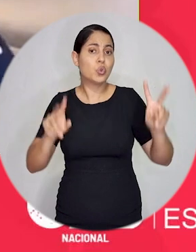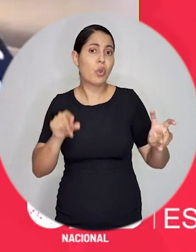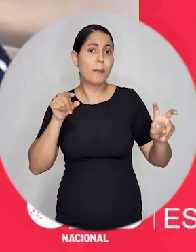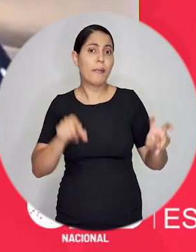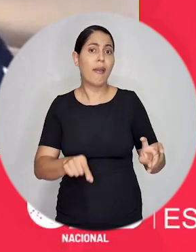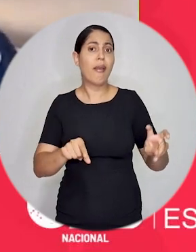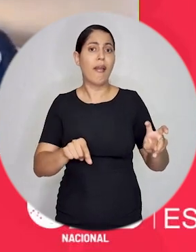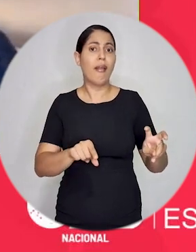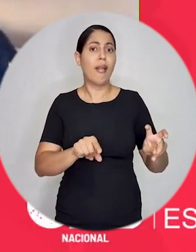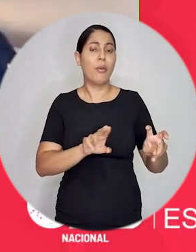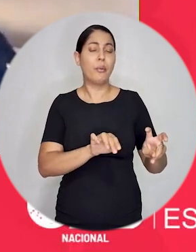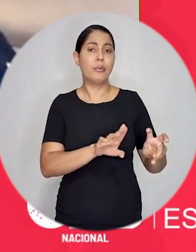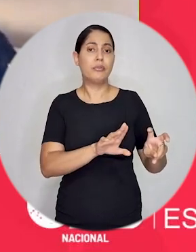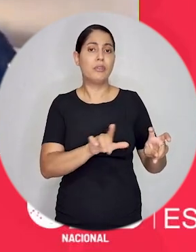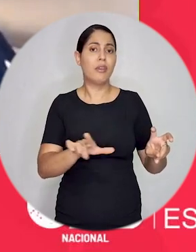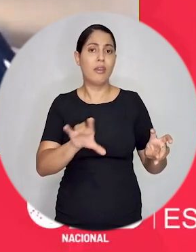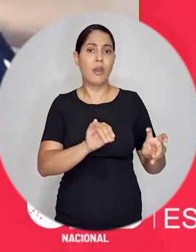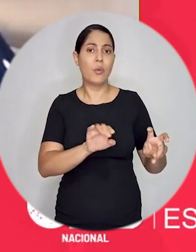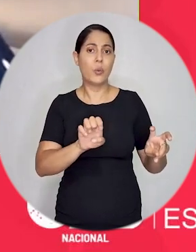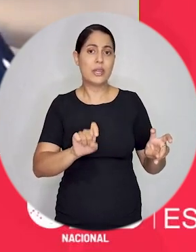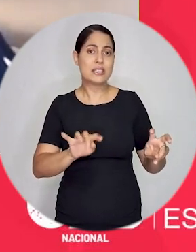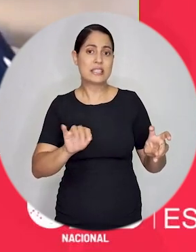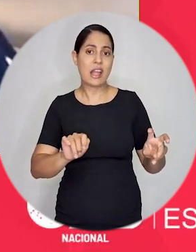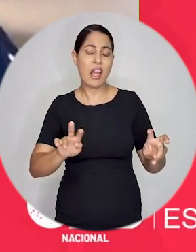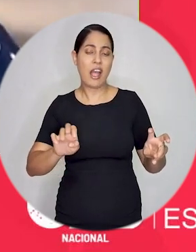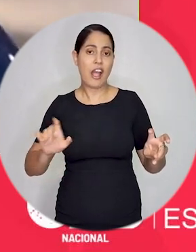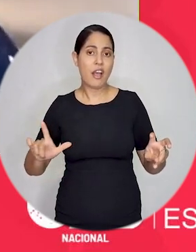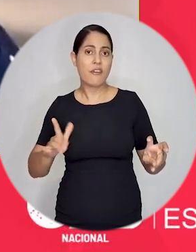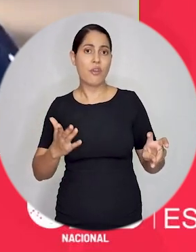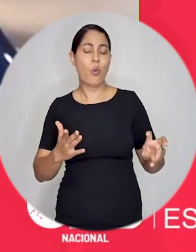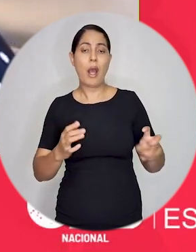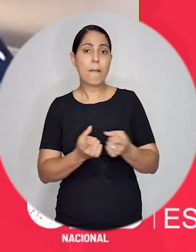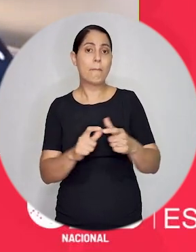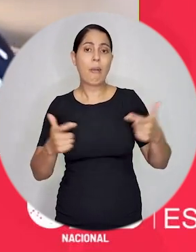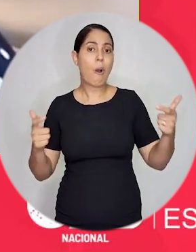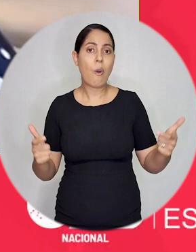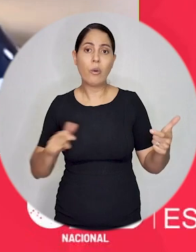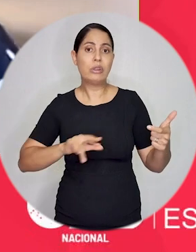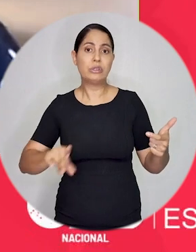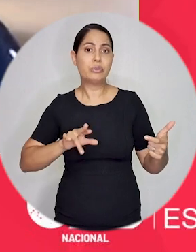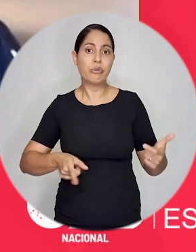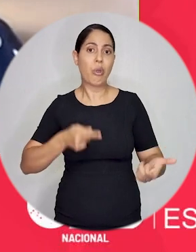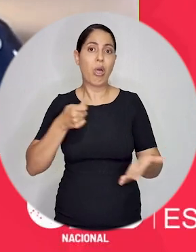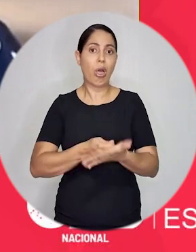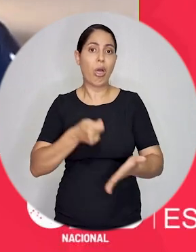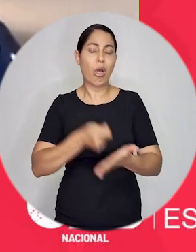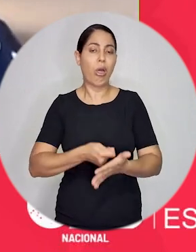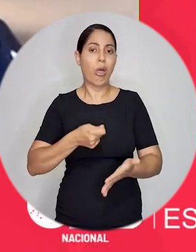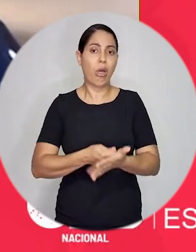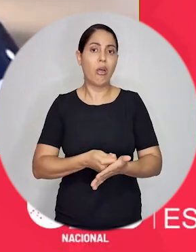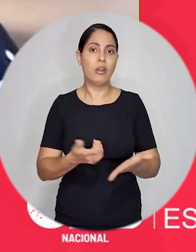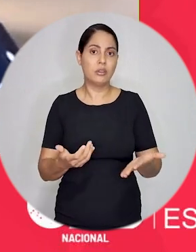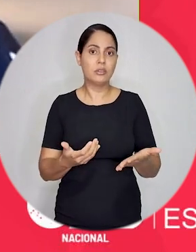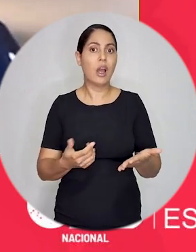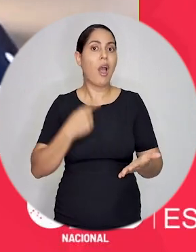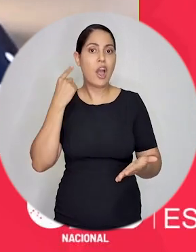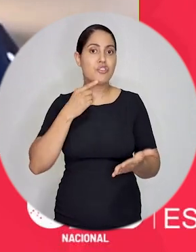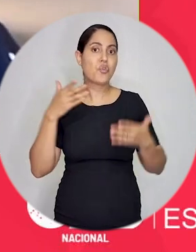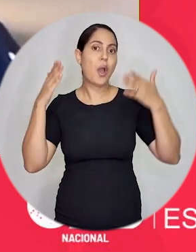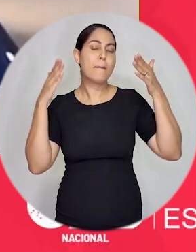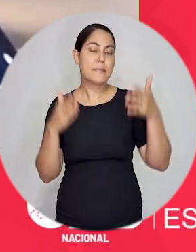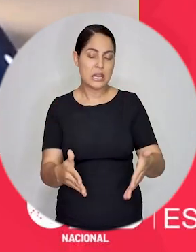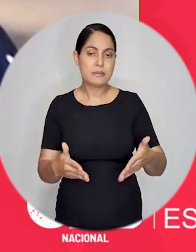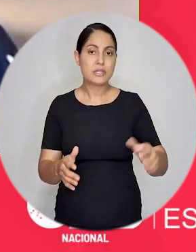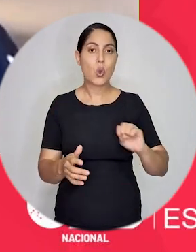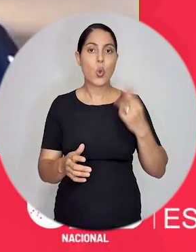procedimentos que tramitam nos cartórios de registro civil não exigem, não tem a obrigatoriedade da assistência